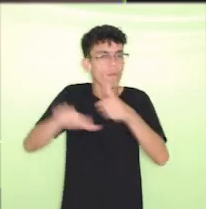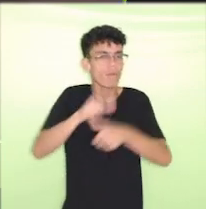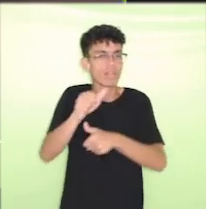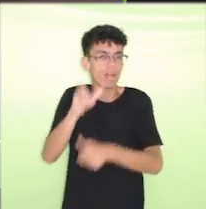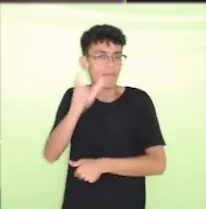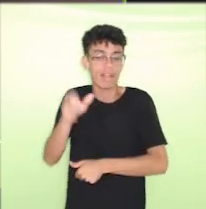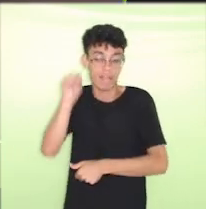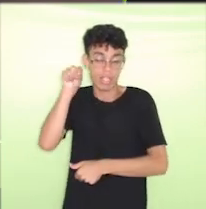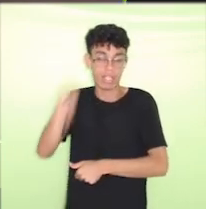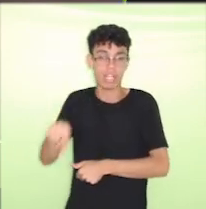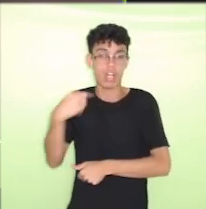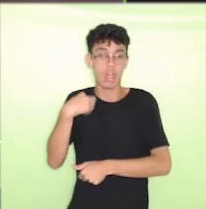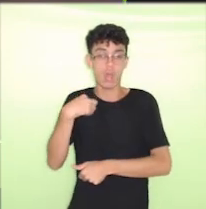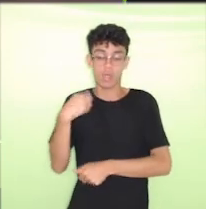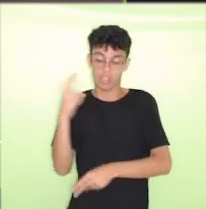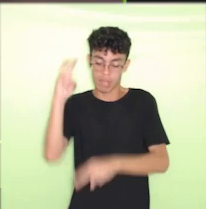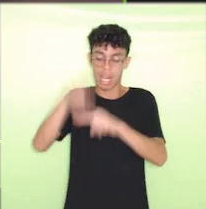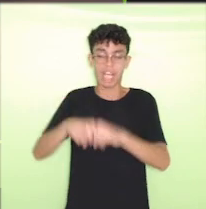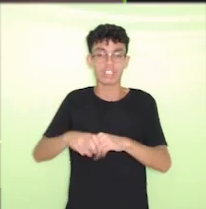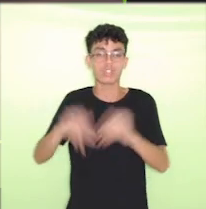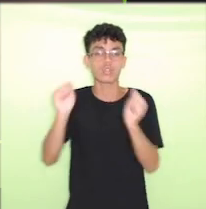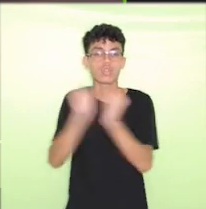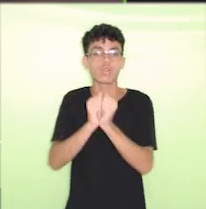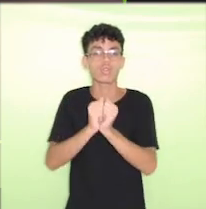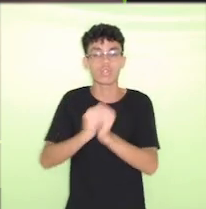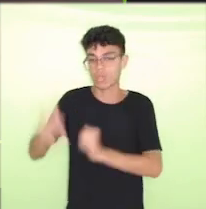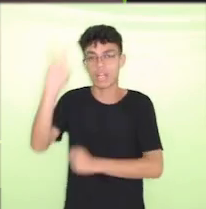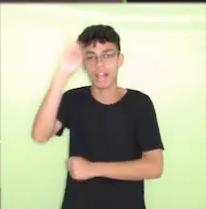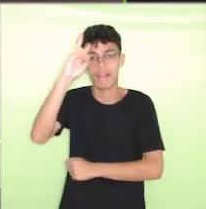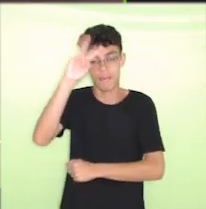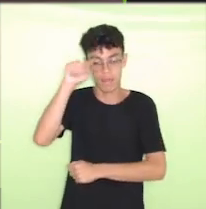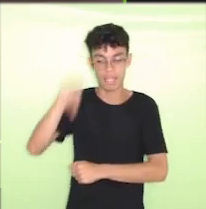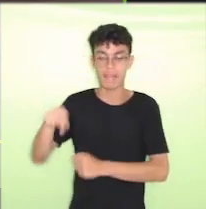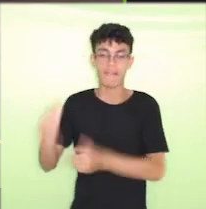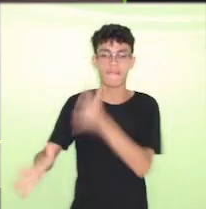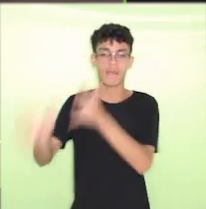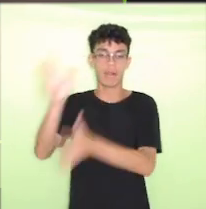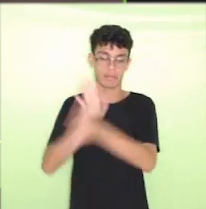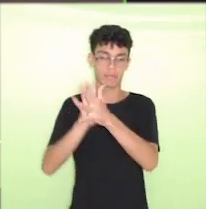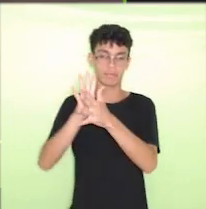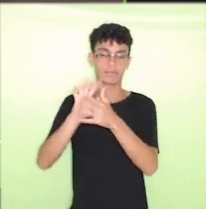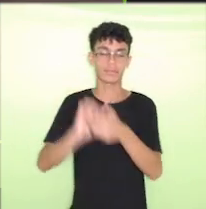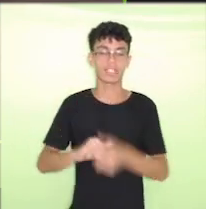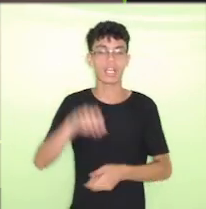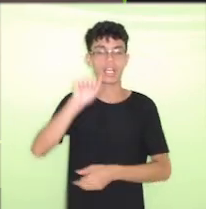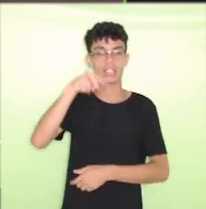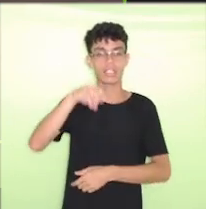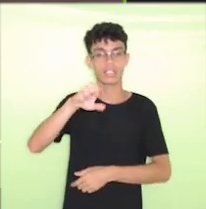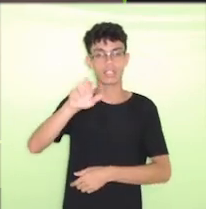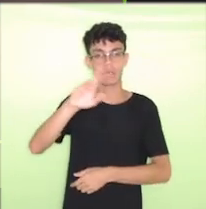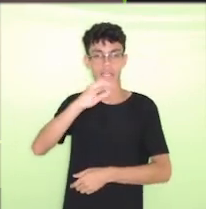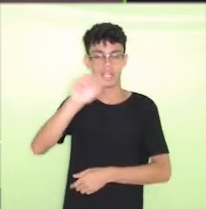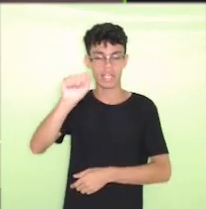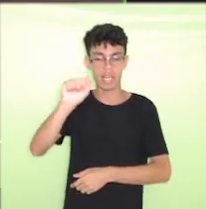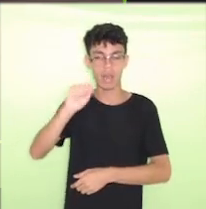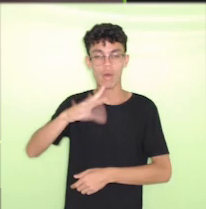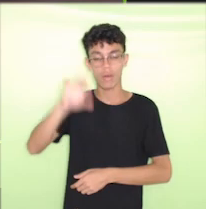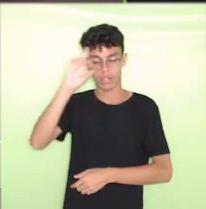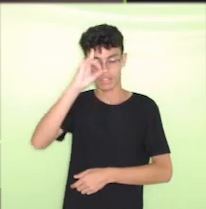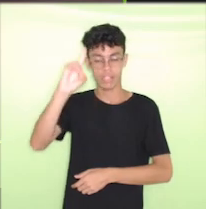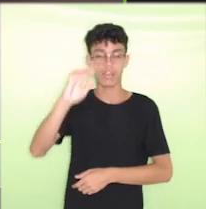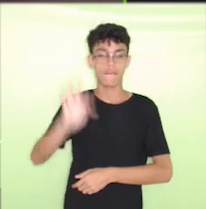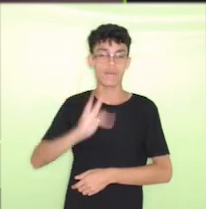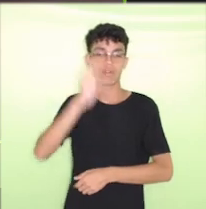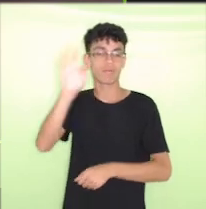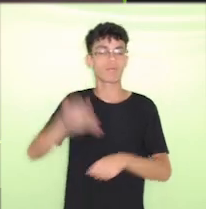Monsenhor. Eu estava lá, lembro-me muito bem do que ele disse. E foi isto. América, um dia nós vamos